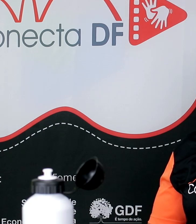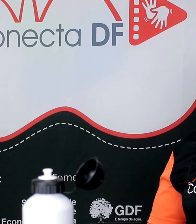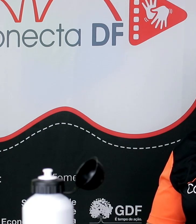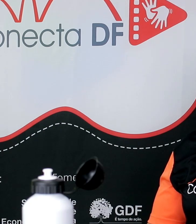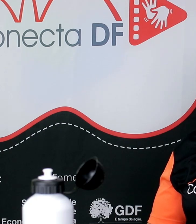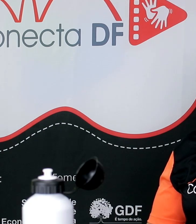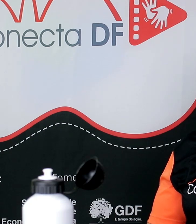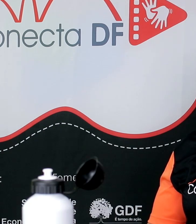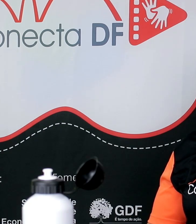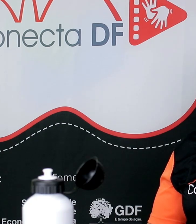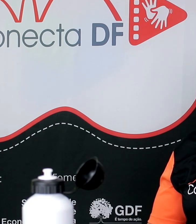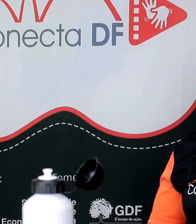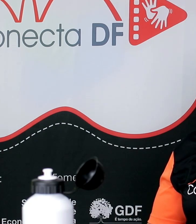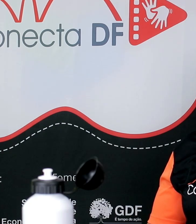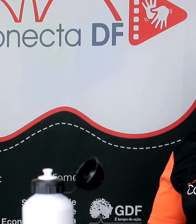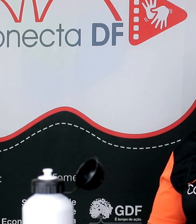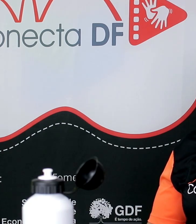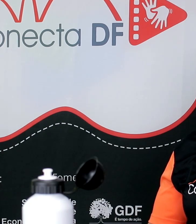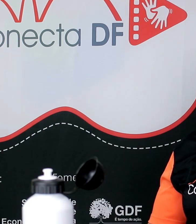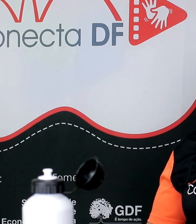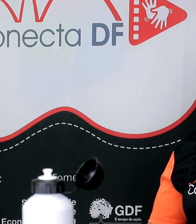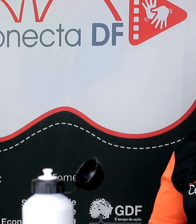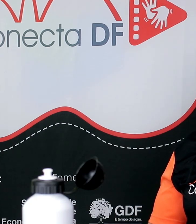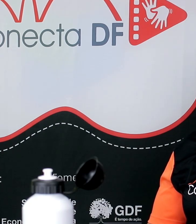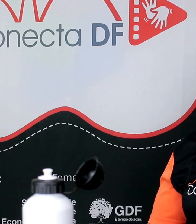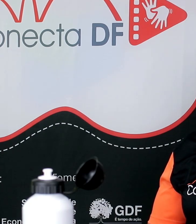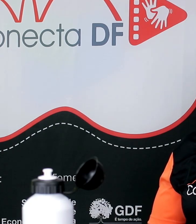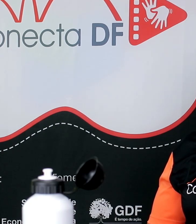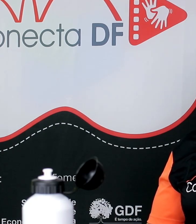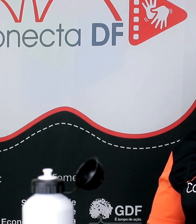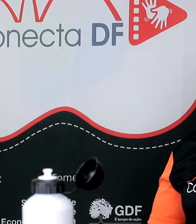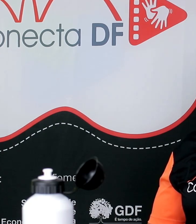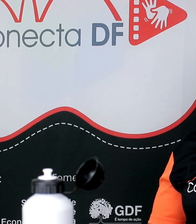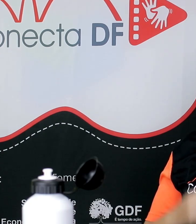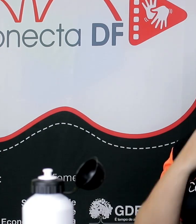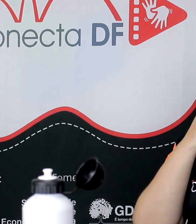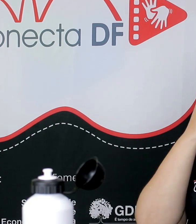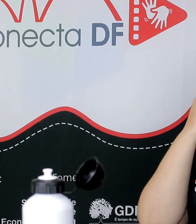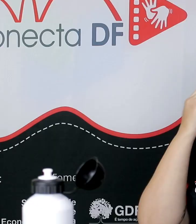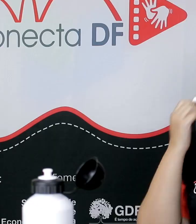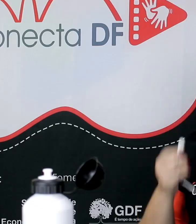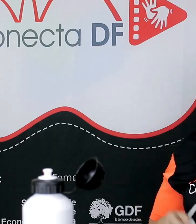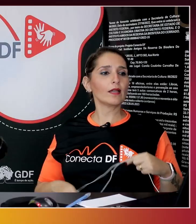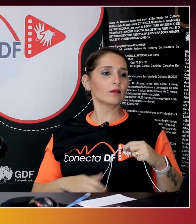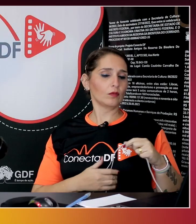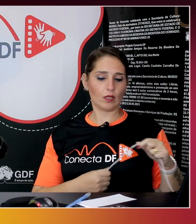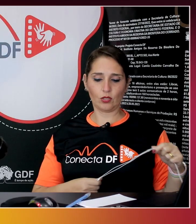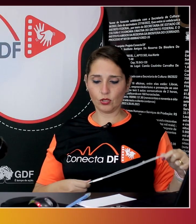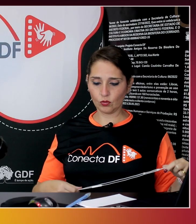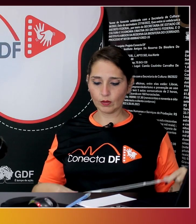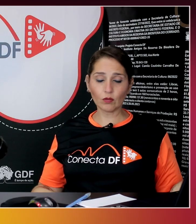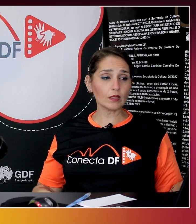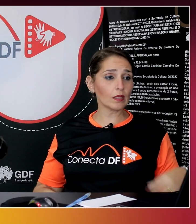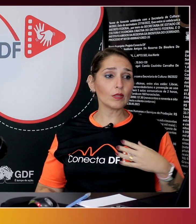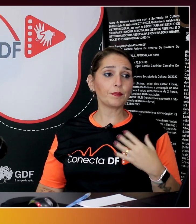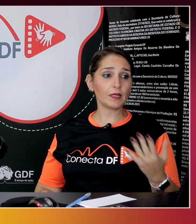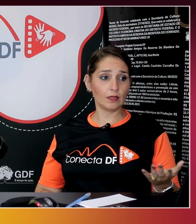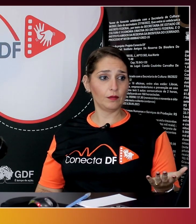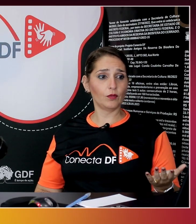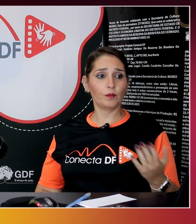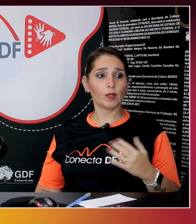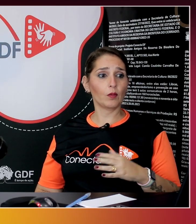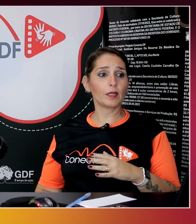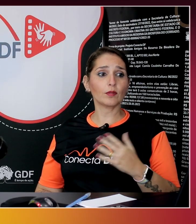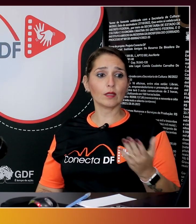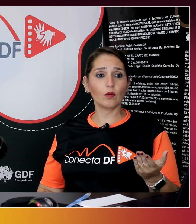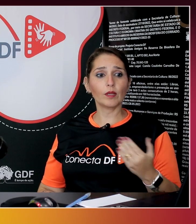O microfone. Para enteado. Enteado. Enteado, geralmente a gente não tem um sinal